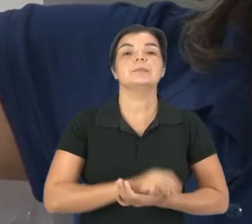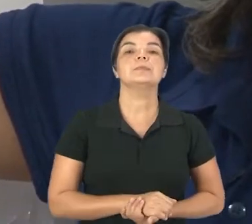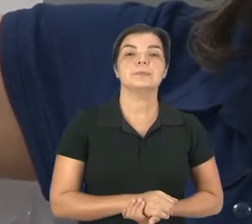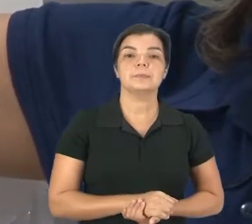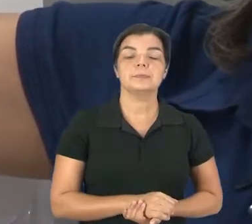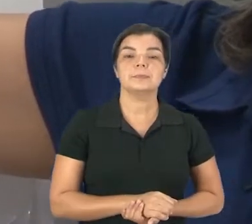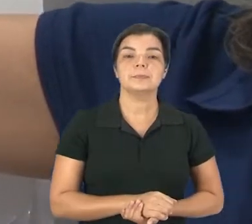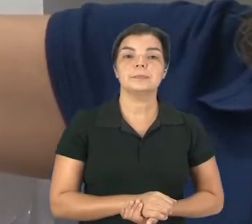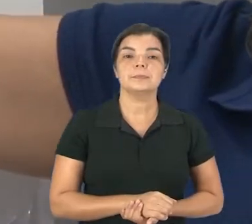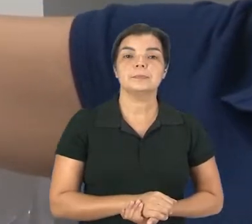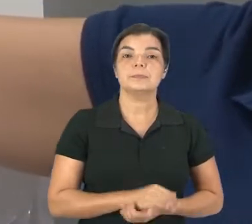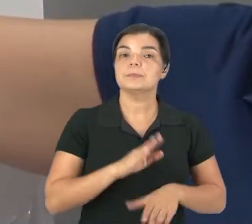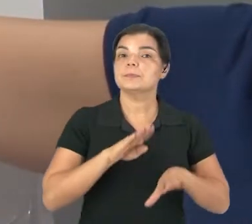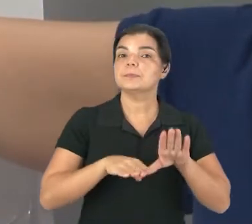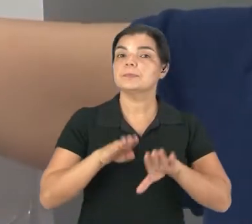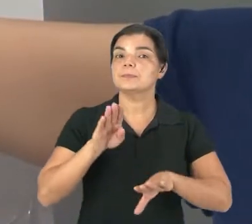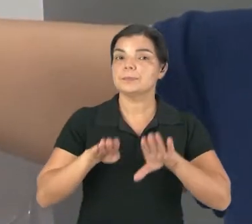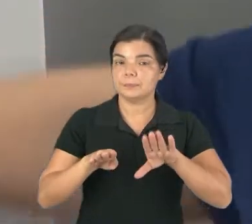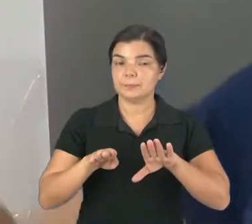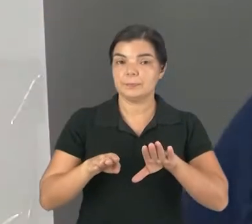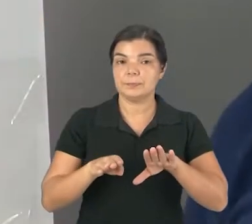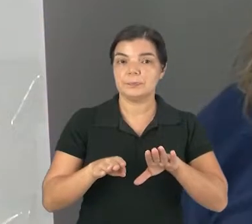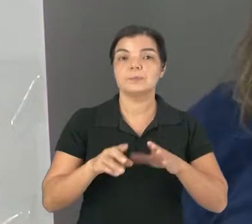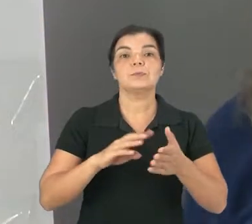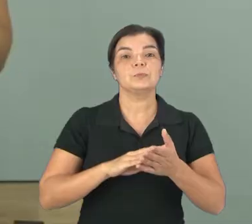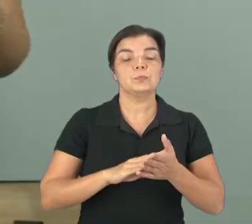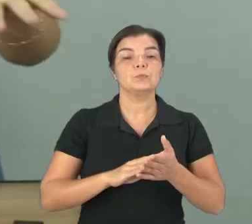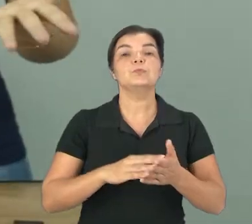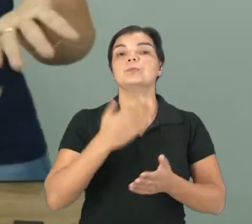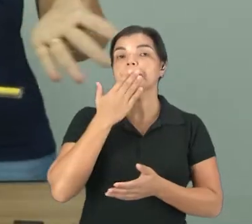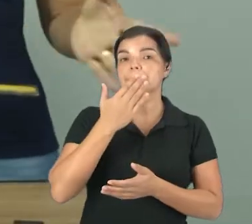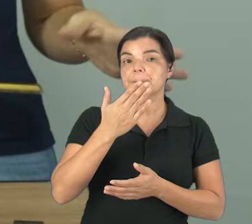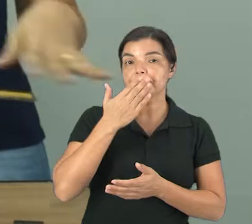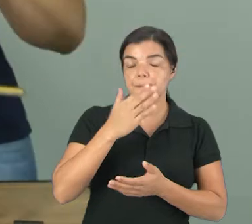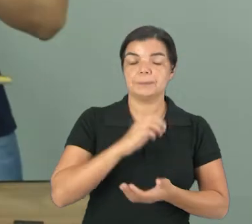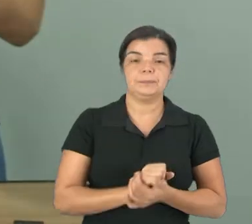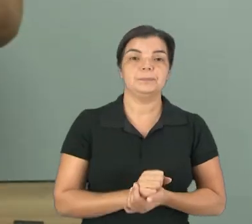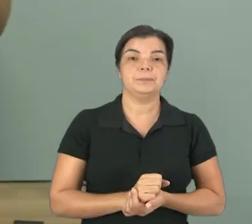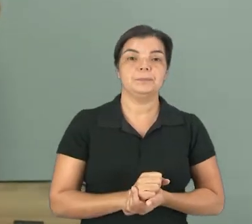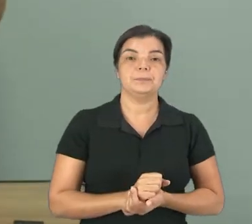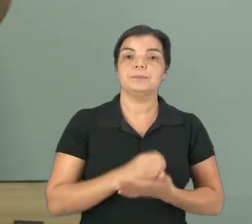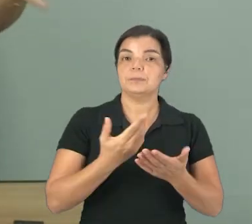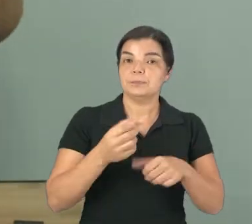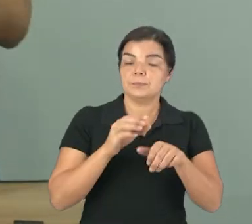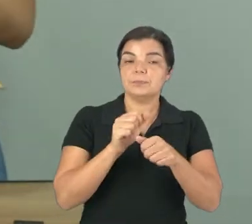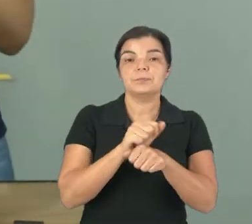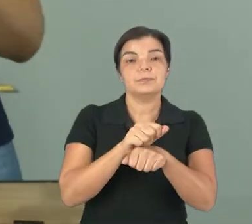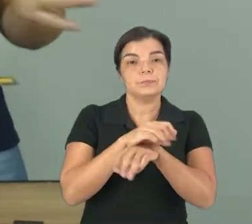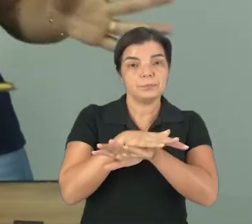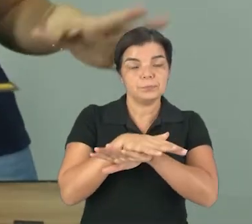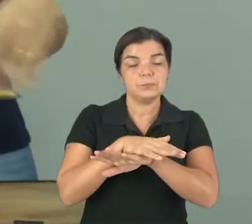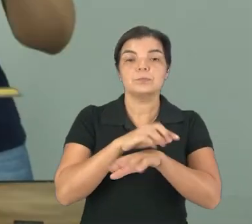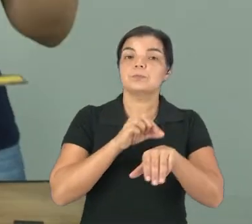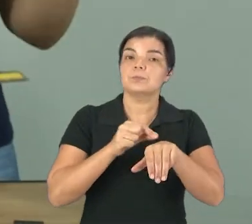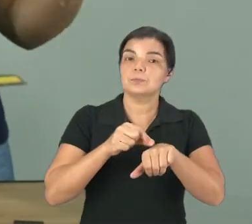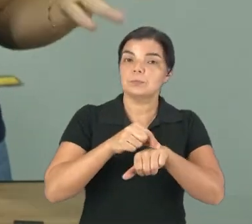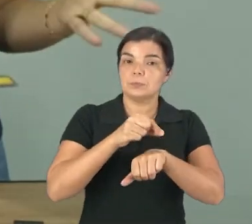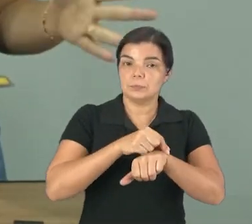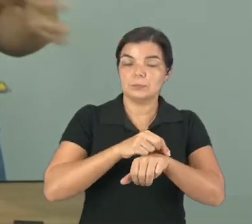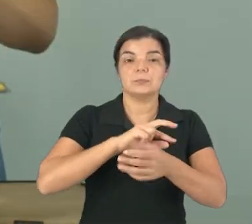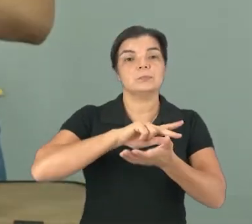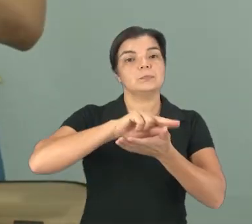pintinhas, ela vai depender da espécie. Então, o que isso quer dizer? Que as joaninhas, elas vão ter a quantidade de